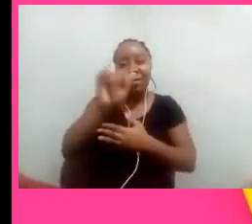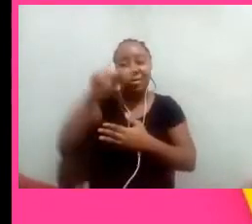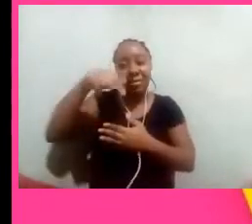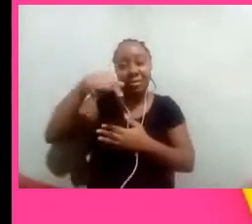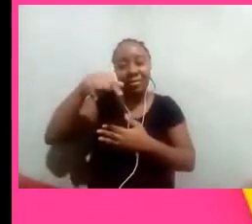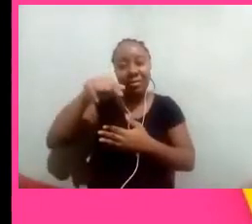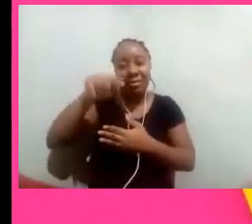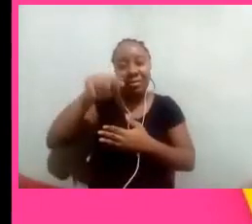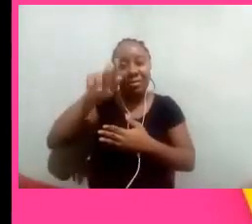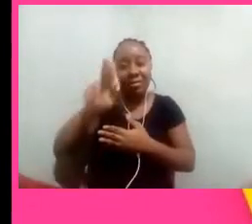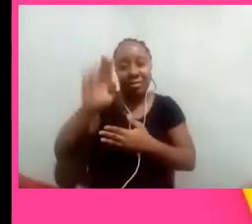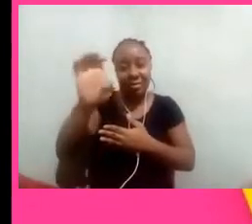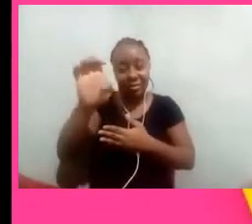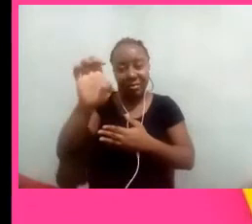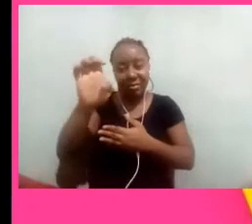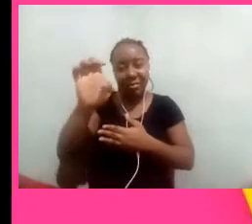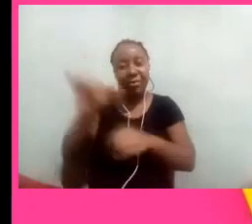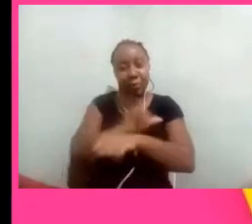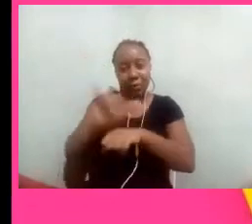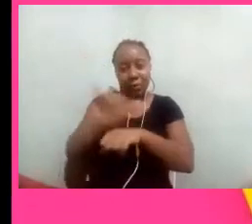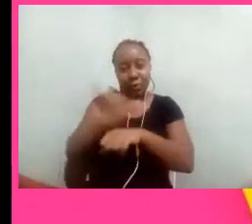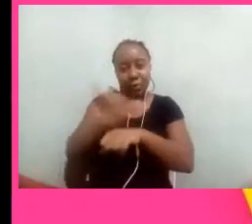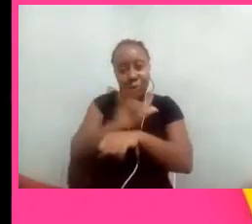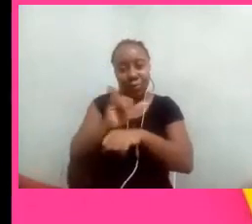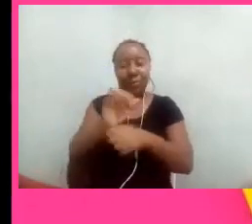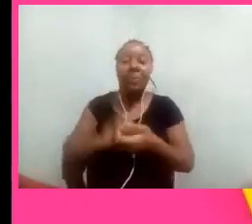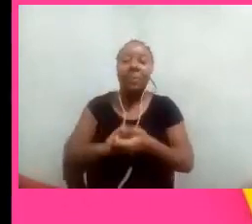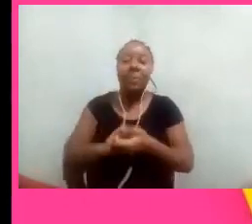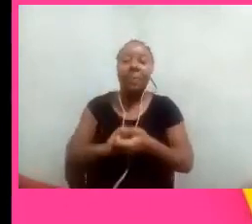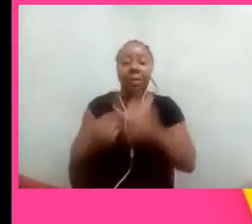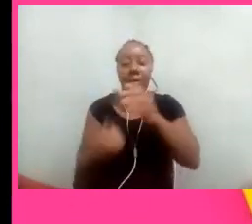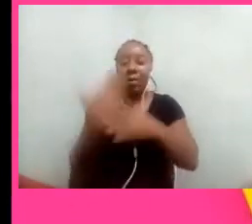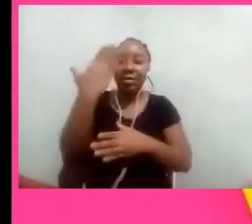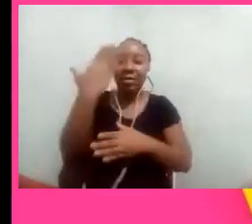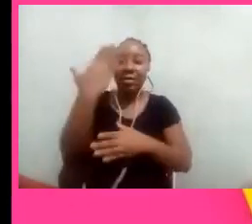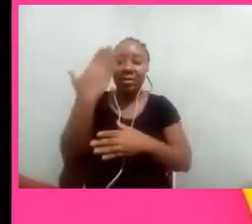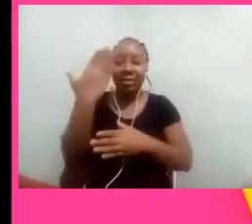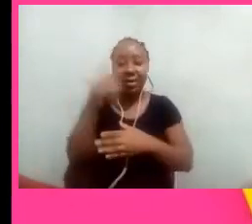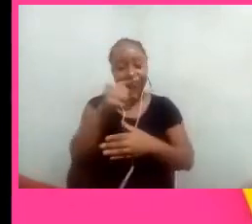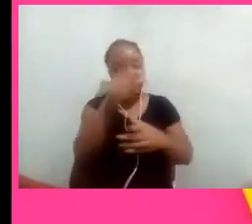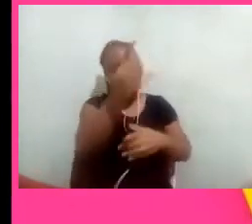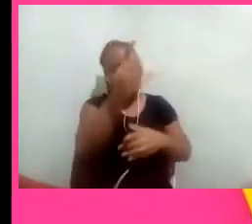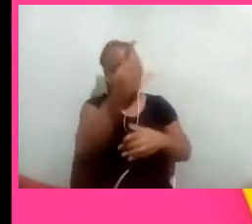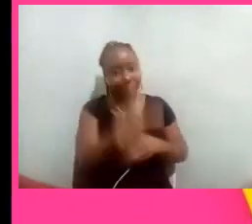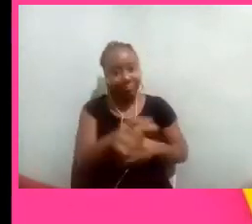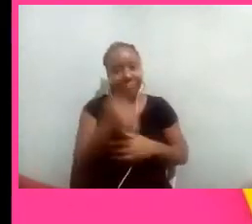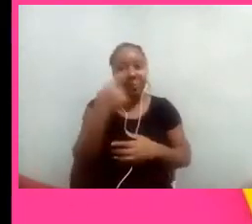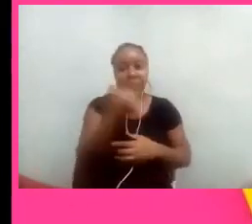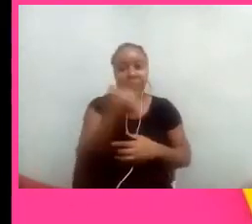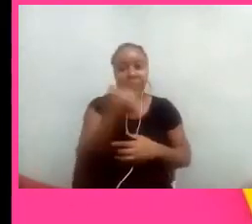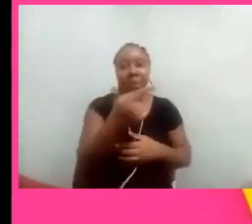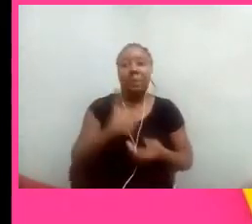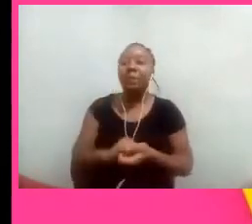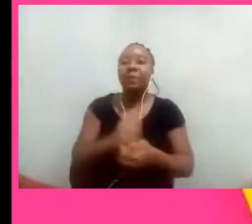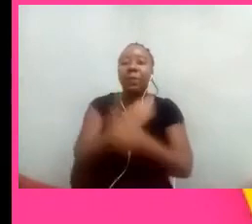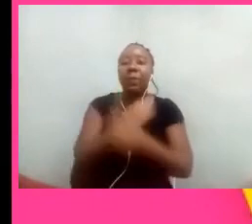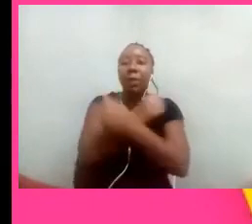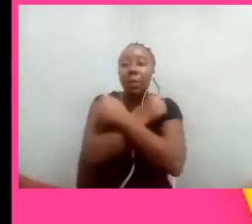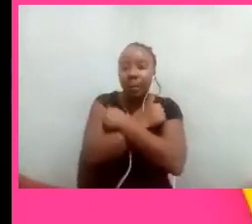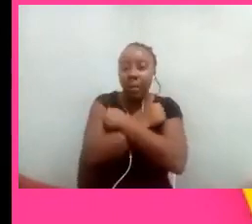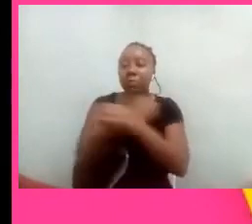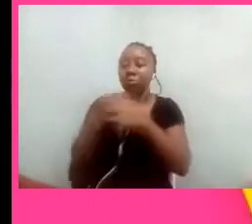eu acabei por criar esse objeto, ok? Então, aqui, ó, um abraço para toda a equipe.